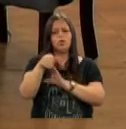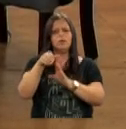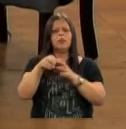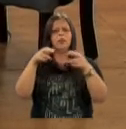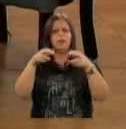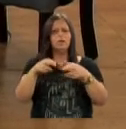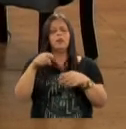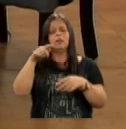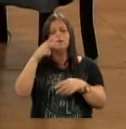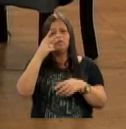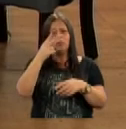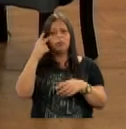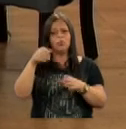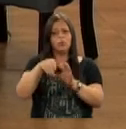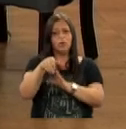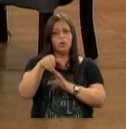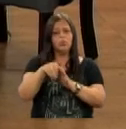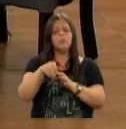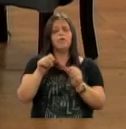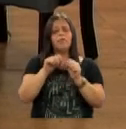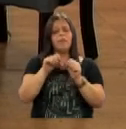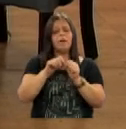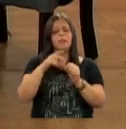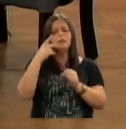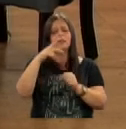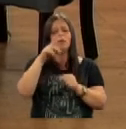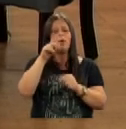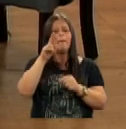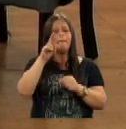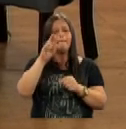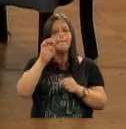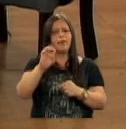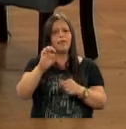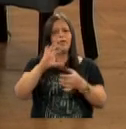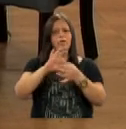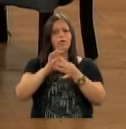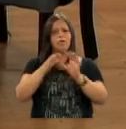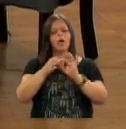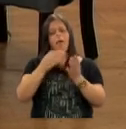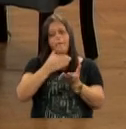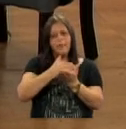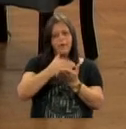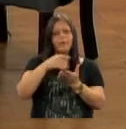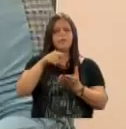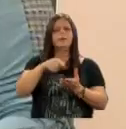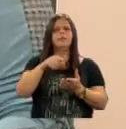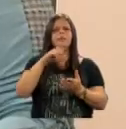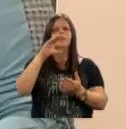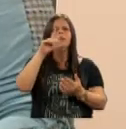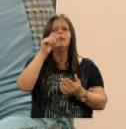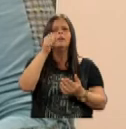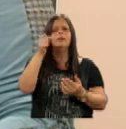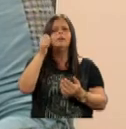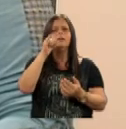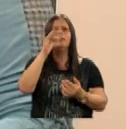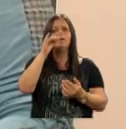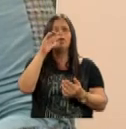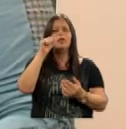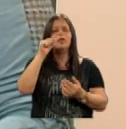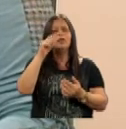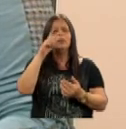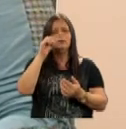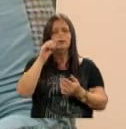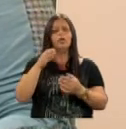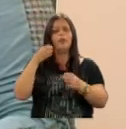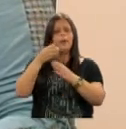esses vinte e dois concelhos então realizam a sua pré olimpíadas a partir daí eles são classificados para participarem